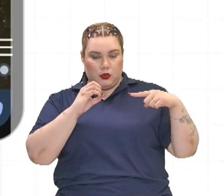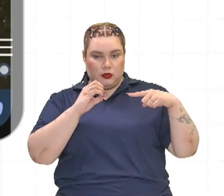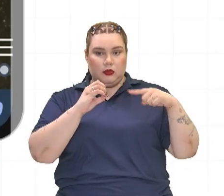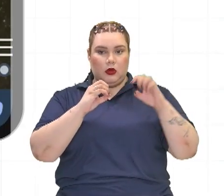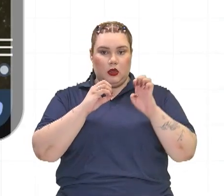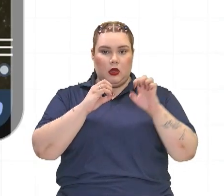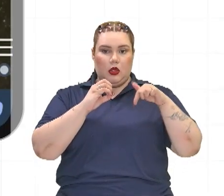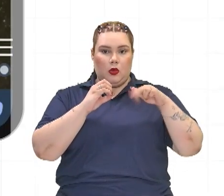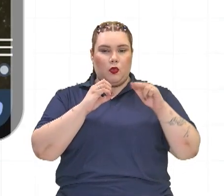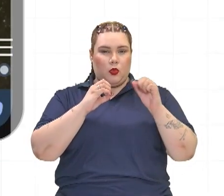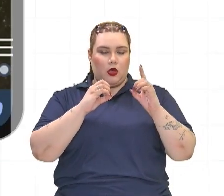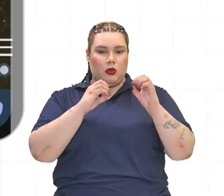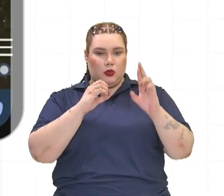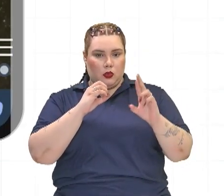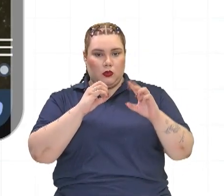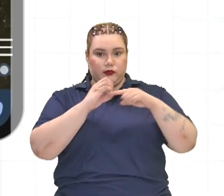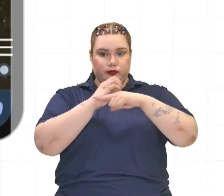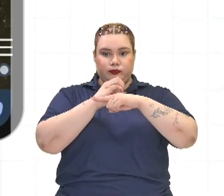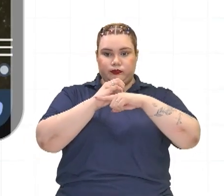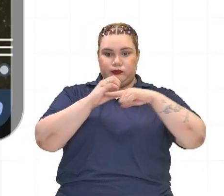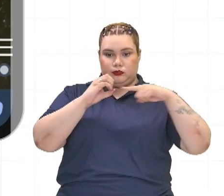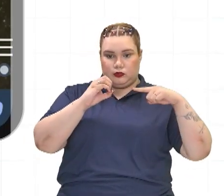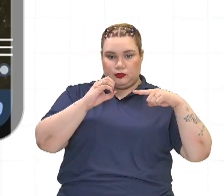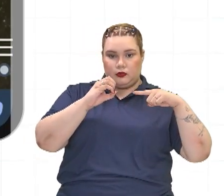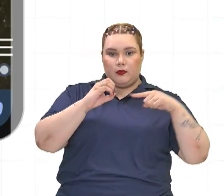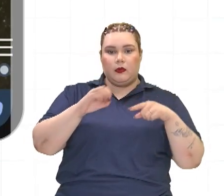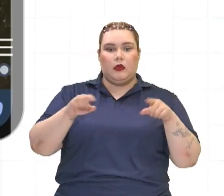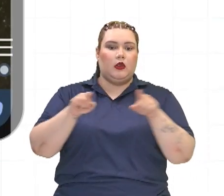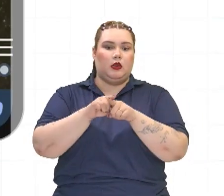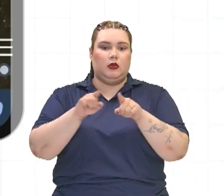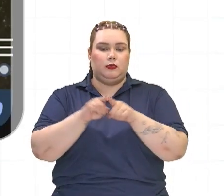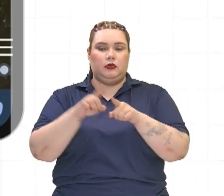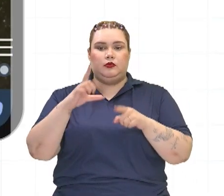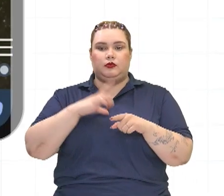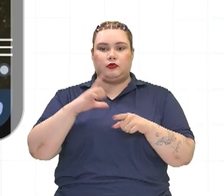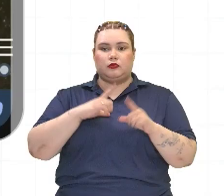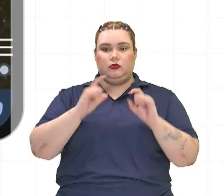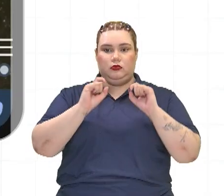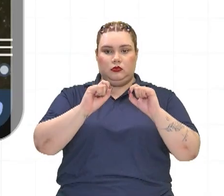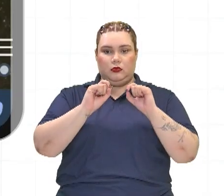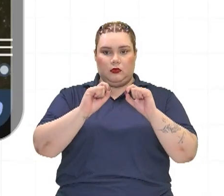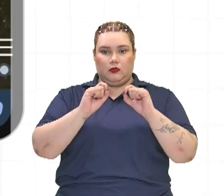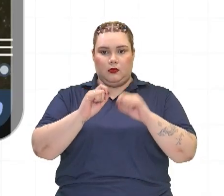centro do nosso planeta Terra, e percebam que nós temos